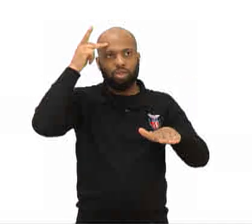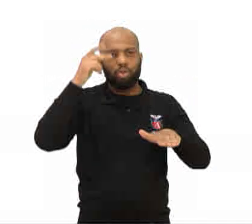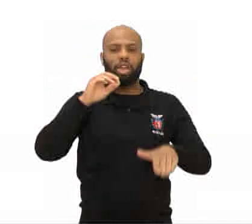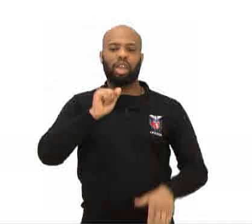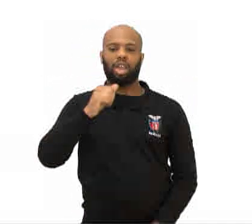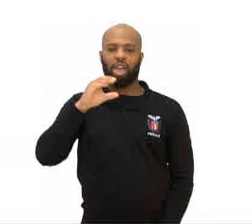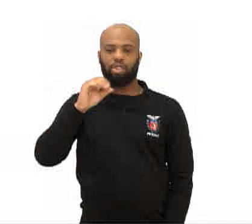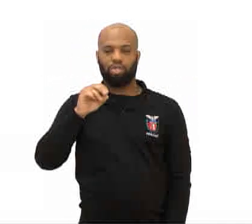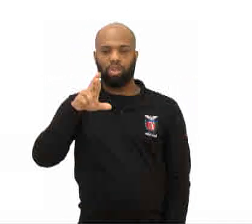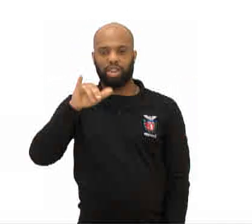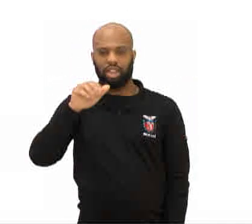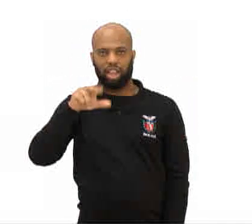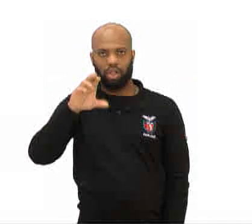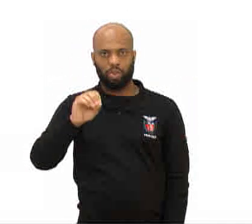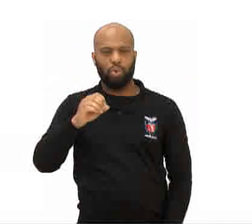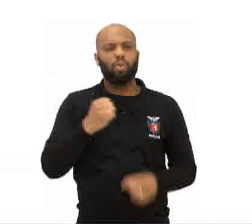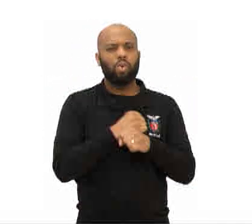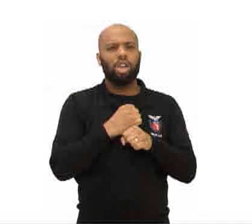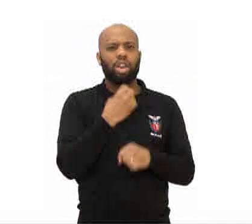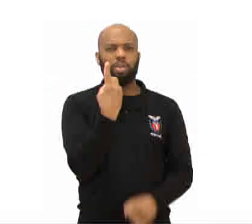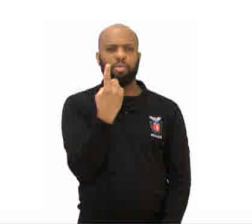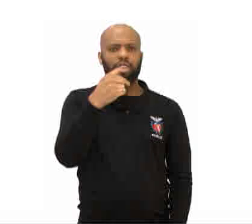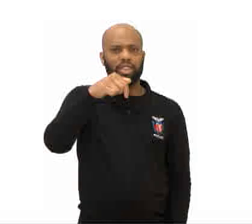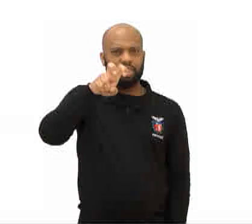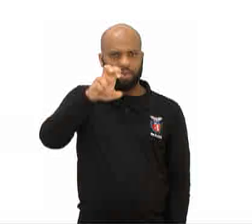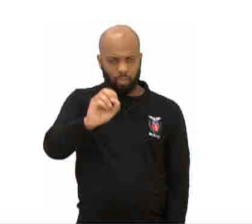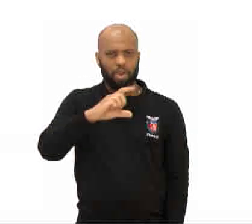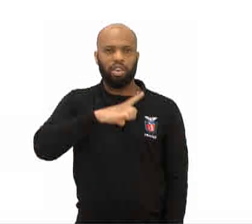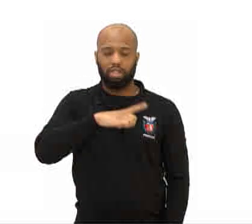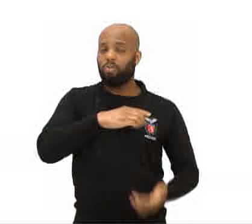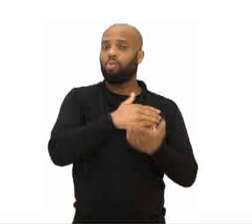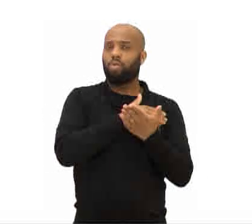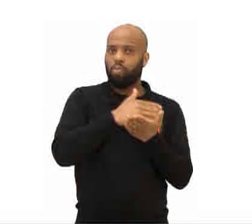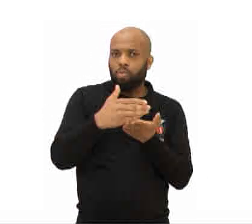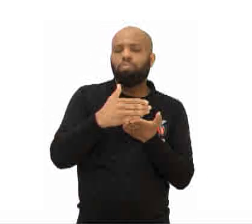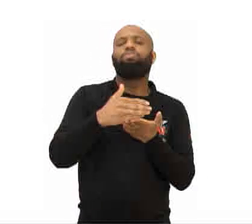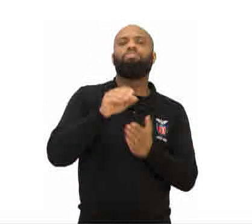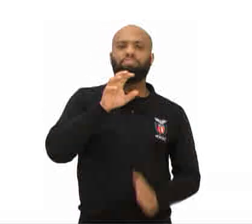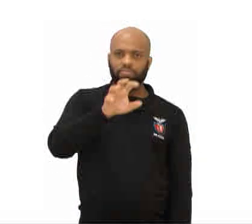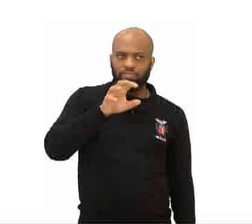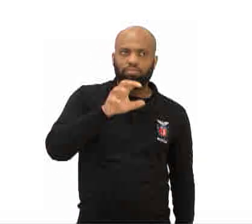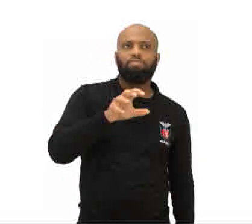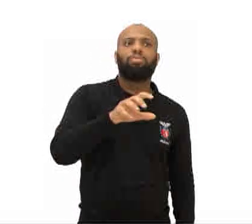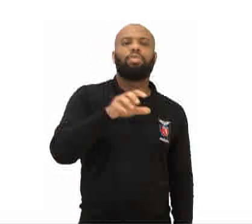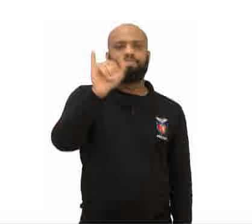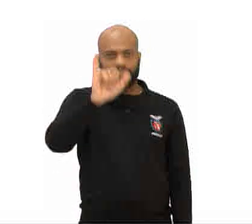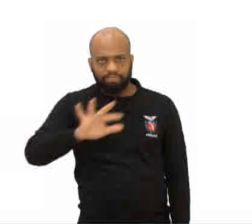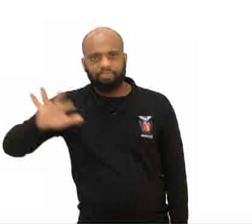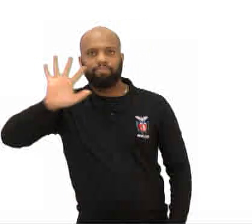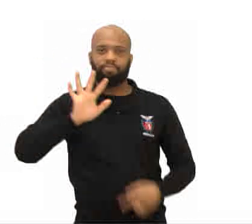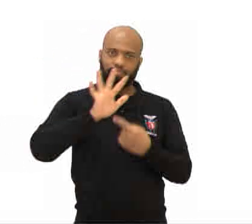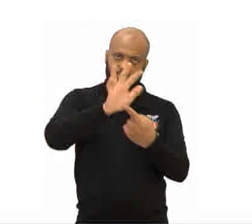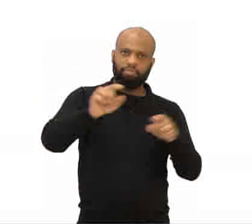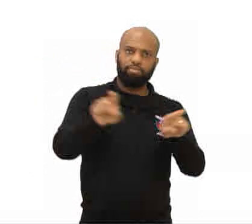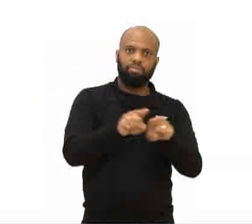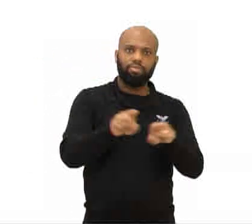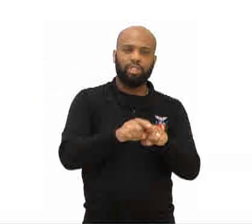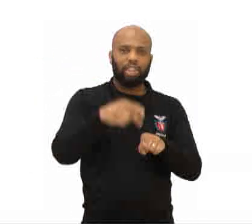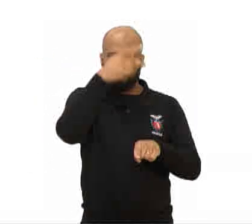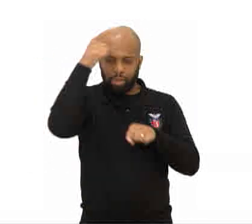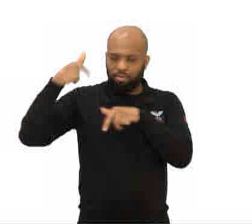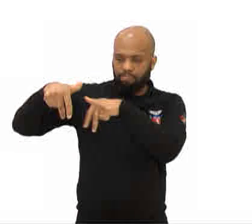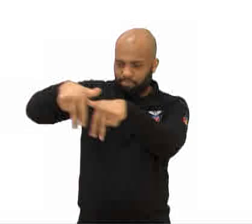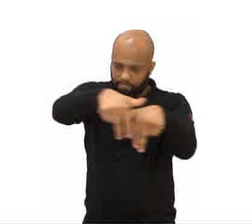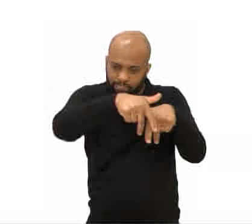ali por volta de 1750. Então, nós vamos ter o início, né? Trouxe uma imagem ali que mostra os pares